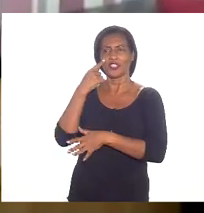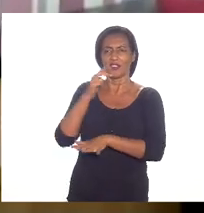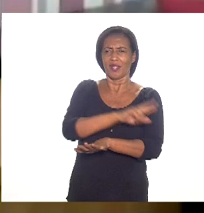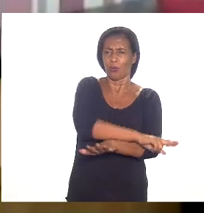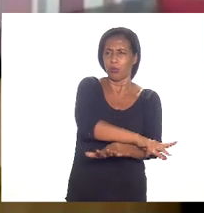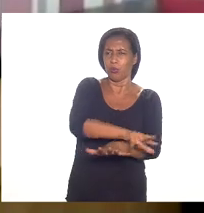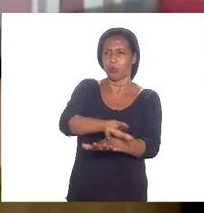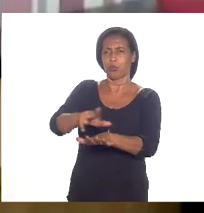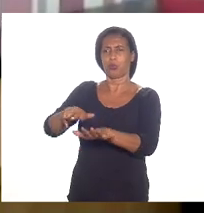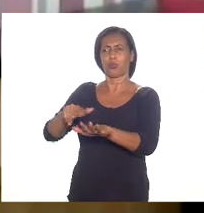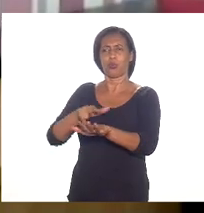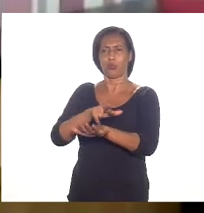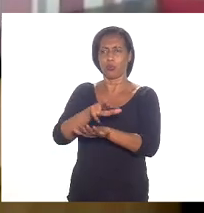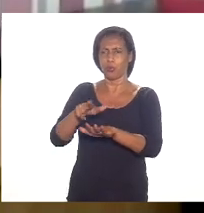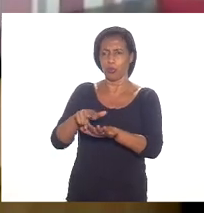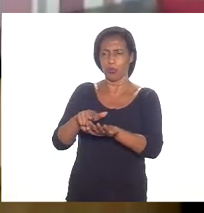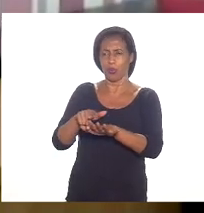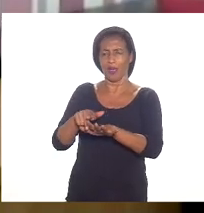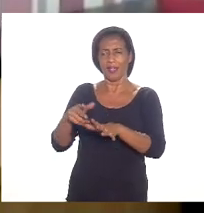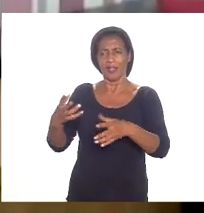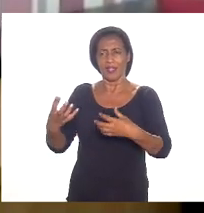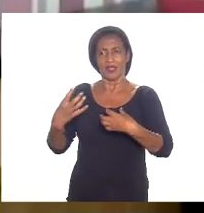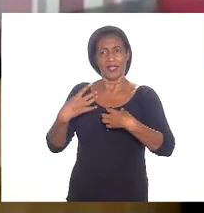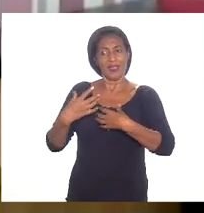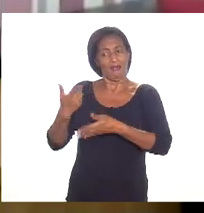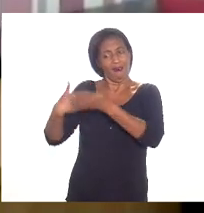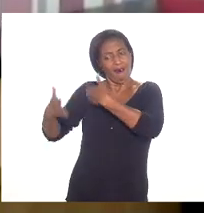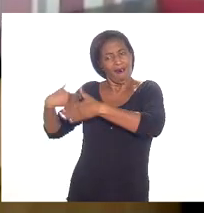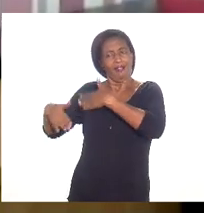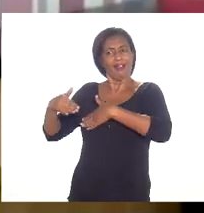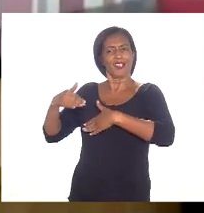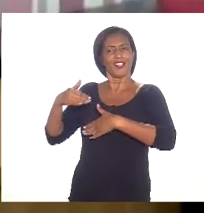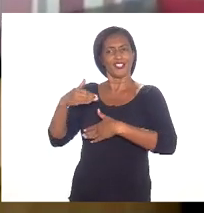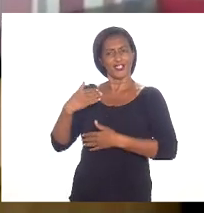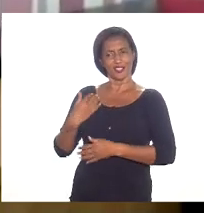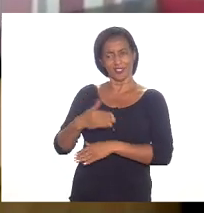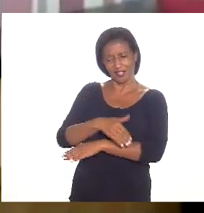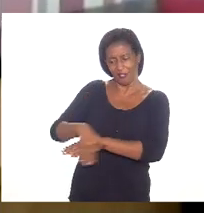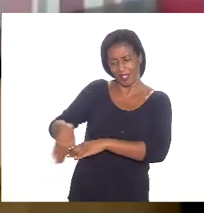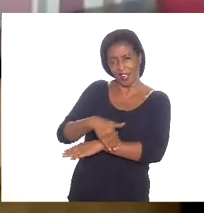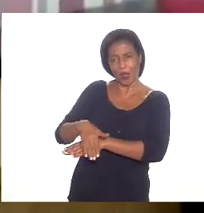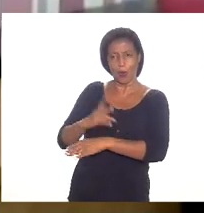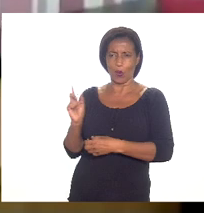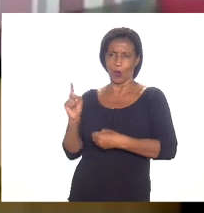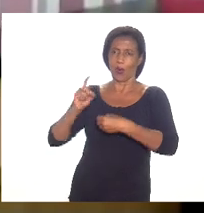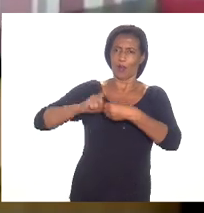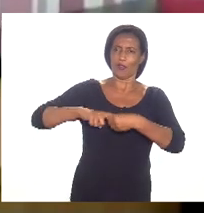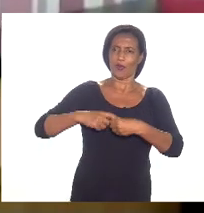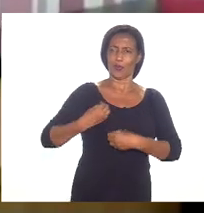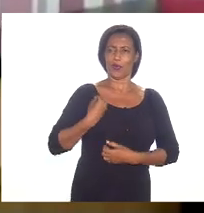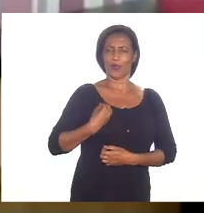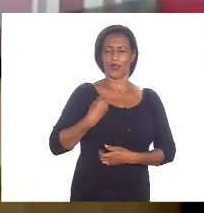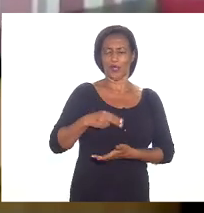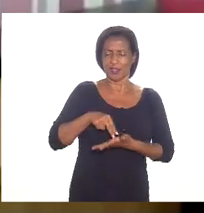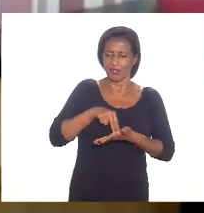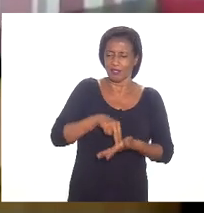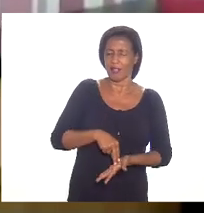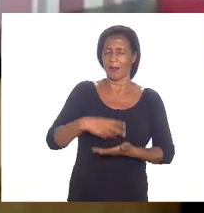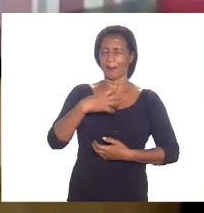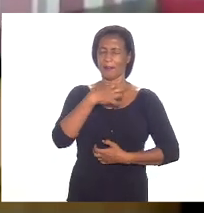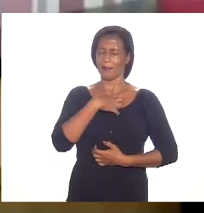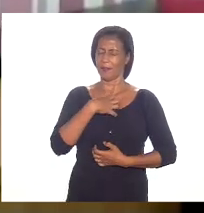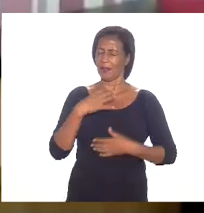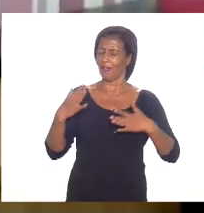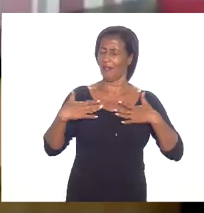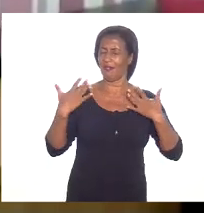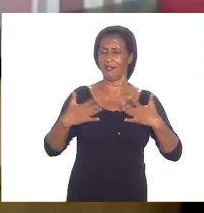desses que outrora estavam nas ruas com a sua vida e sua autonomia resgatados. Para mim, é uma imensa alegria